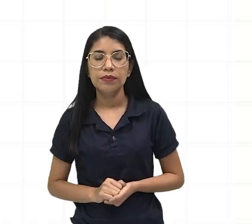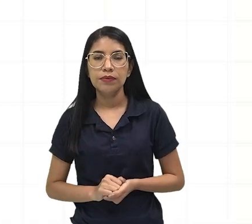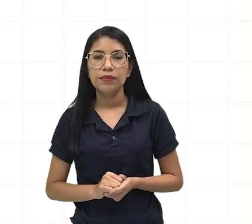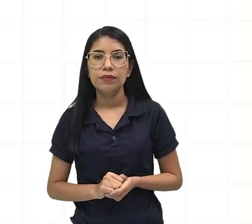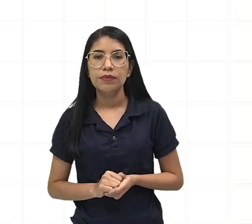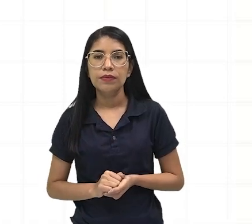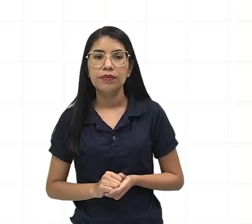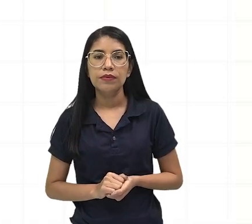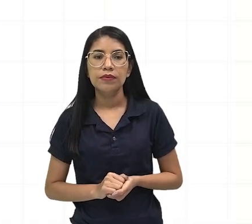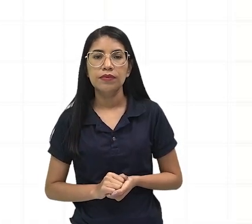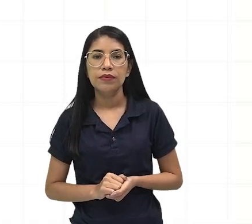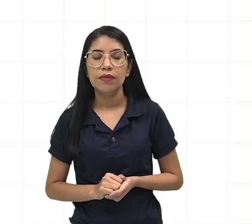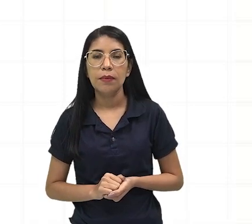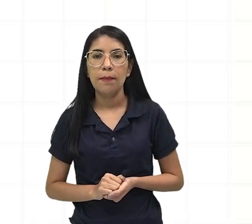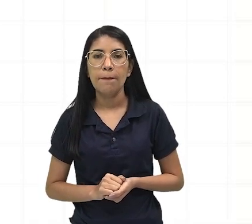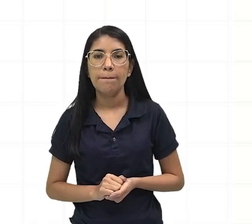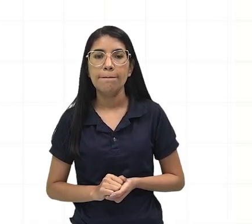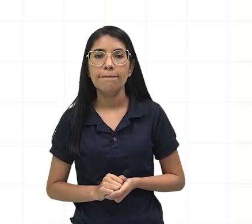vamos lá.